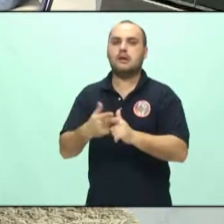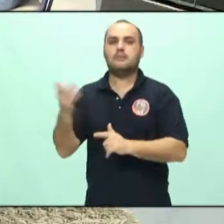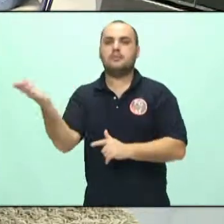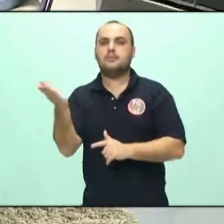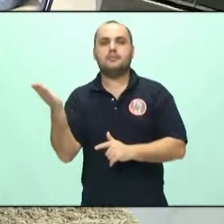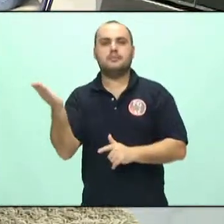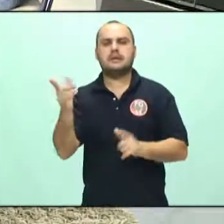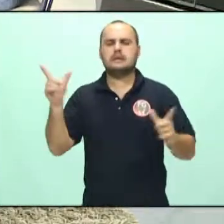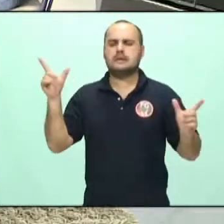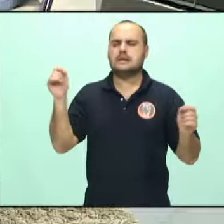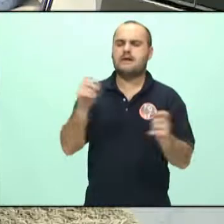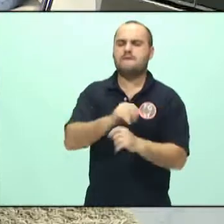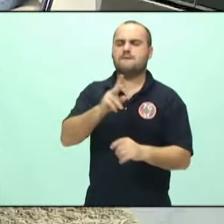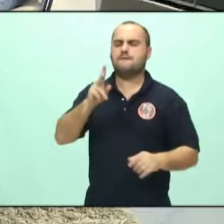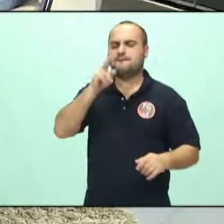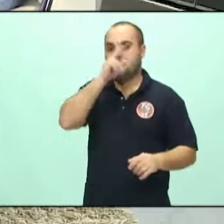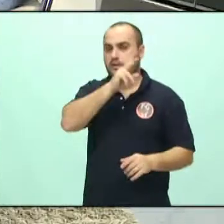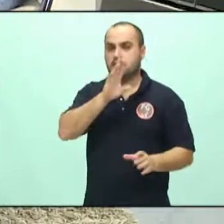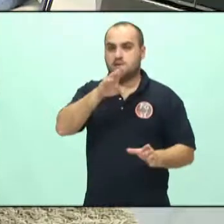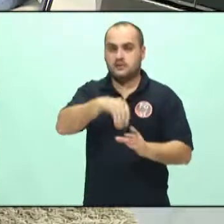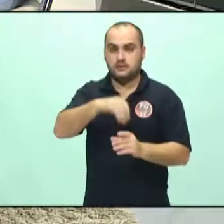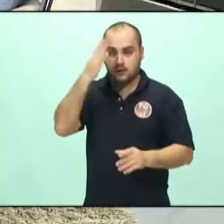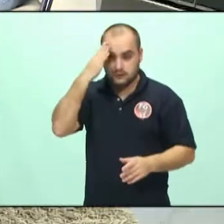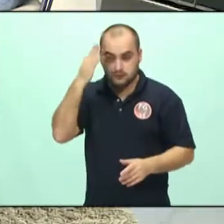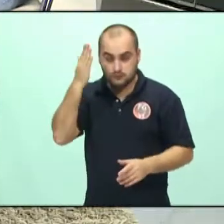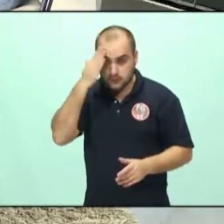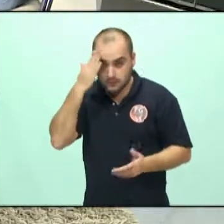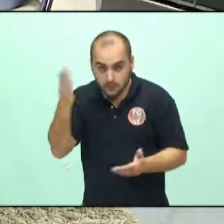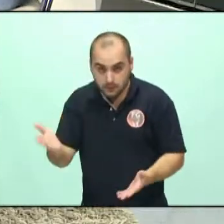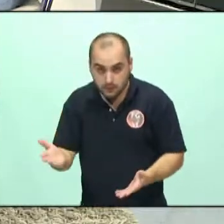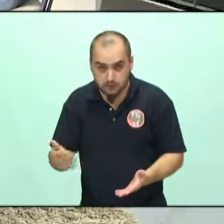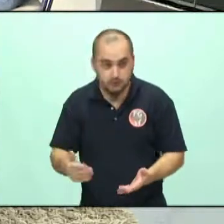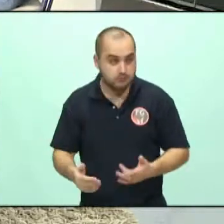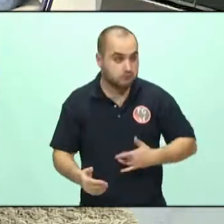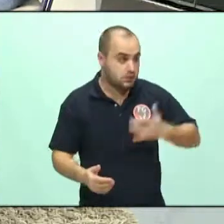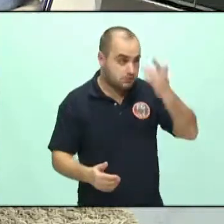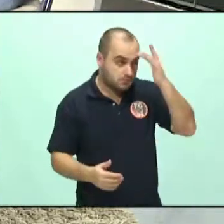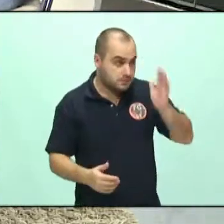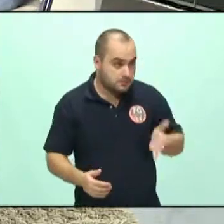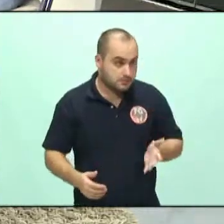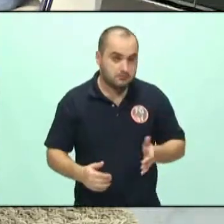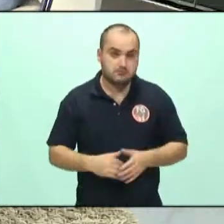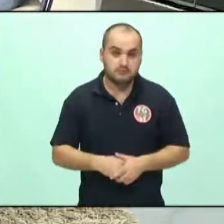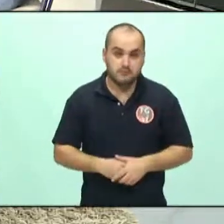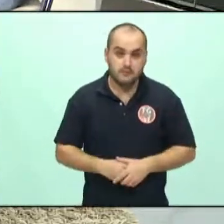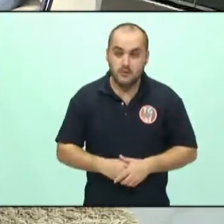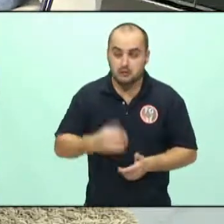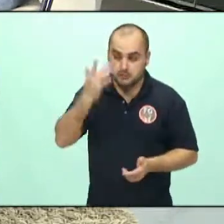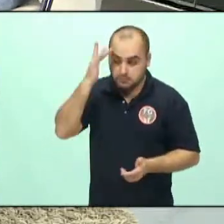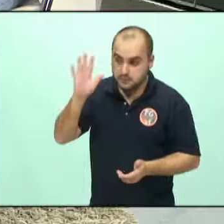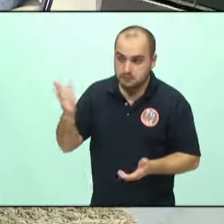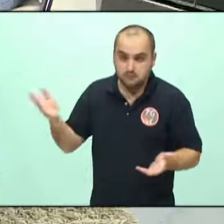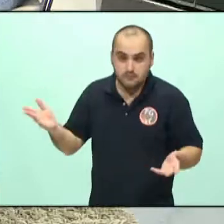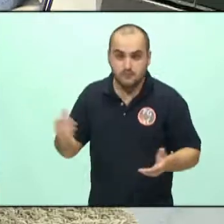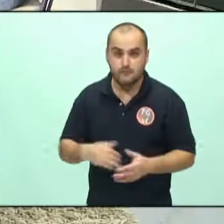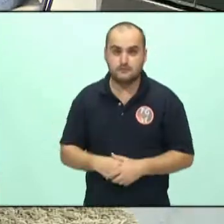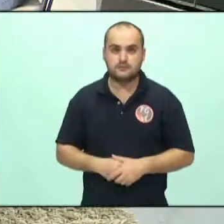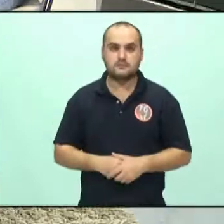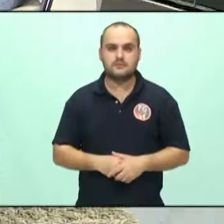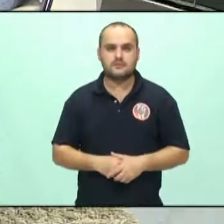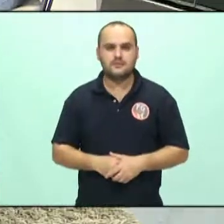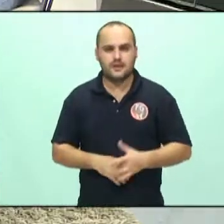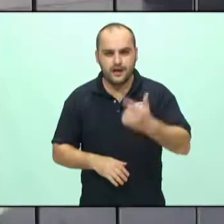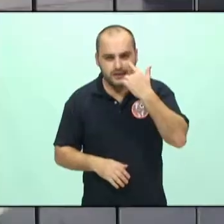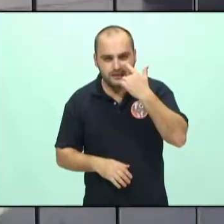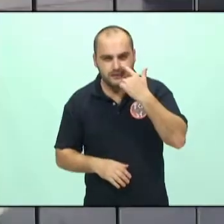dentro de casa. Você sabia disso? Claro. Eu não sabia disso. Não. Está lá o micro-ondas. Óbvio. Aí tu começa a ver essas